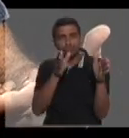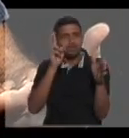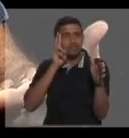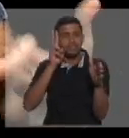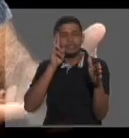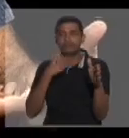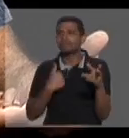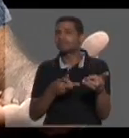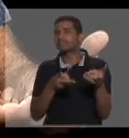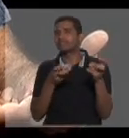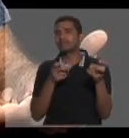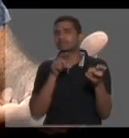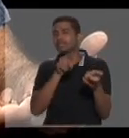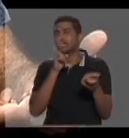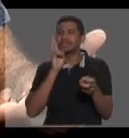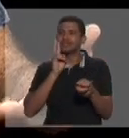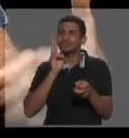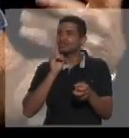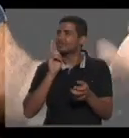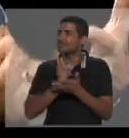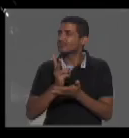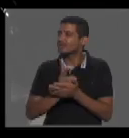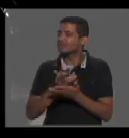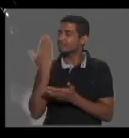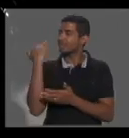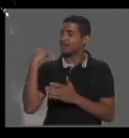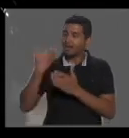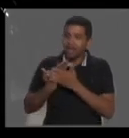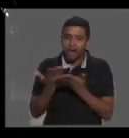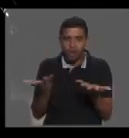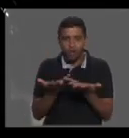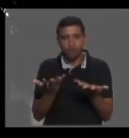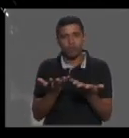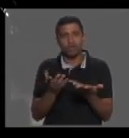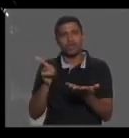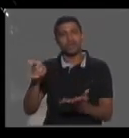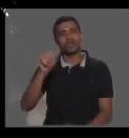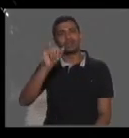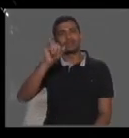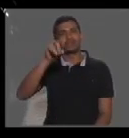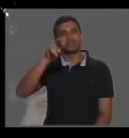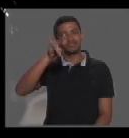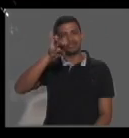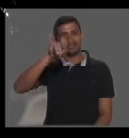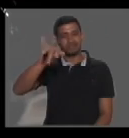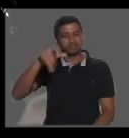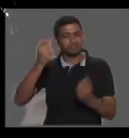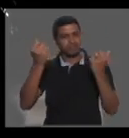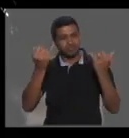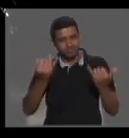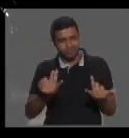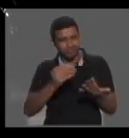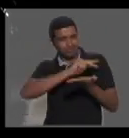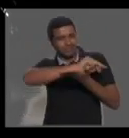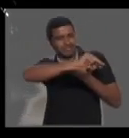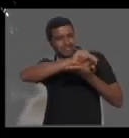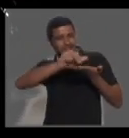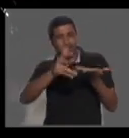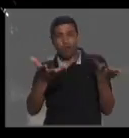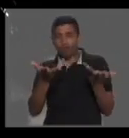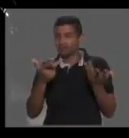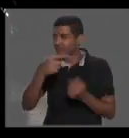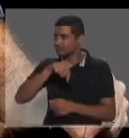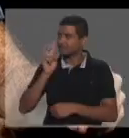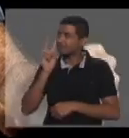essa história tinha essa permanência, quando eu li a tese do Sidney e vi que ali havia uma série de fatores que ainda